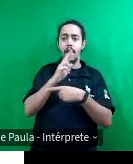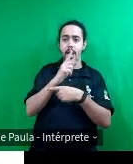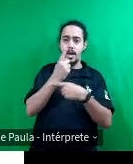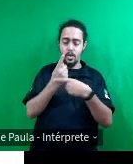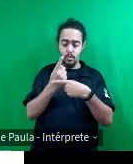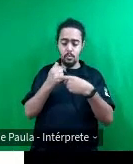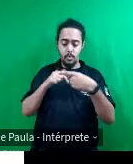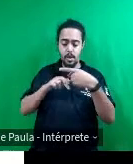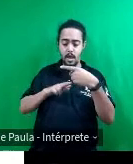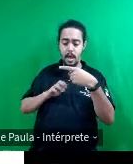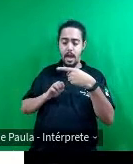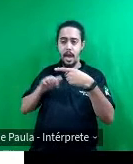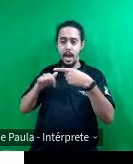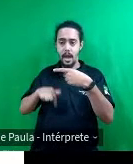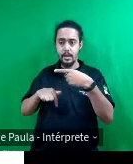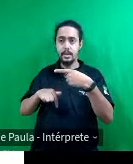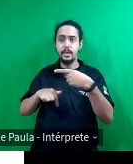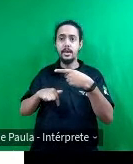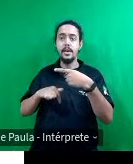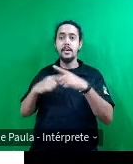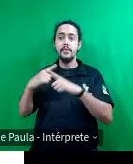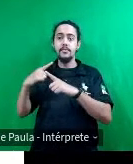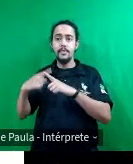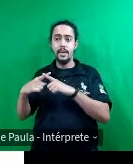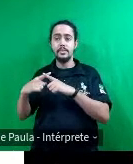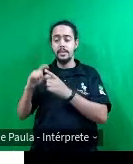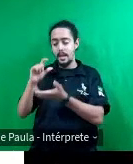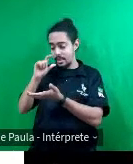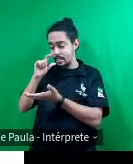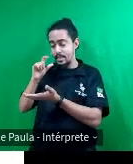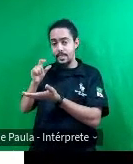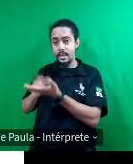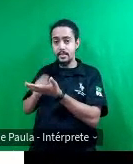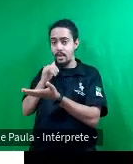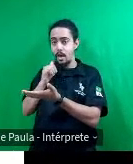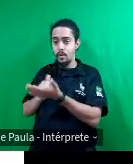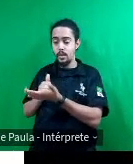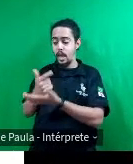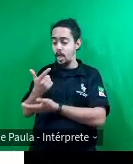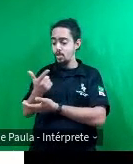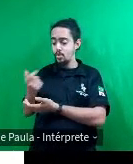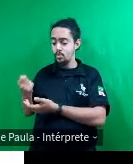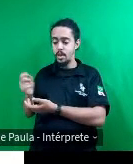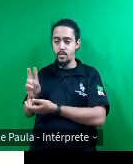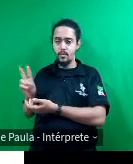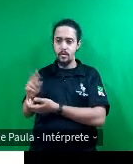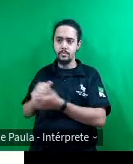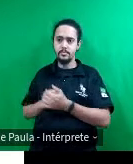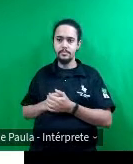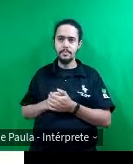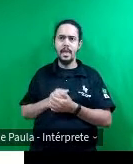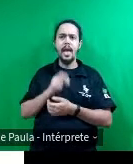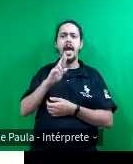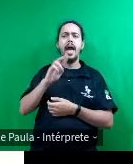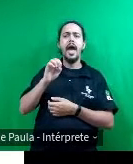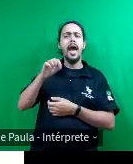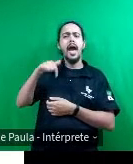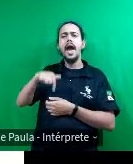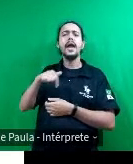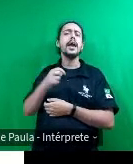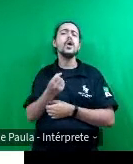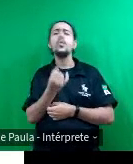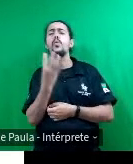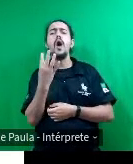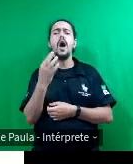equivalente, vezes a tensão da fonte. Vezes a tensão da fonte, que é 200 volts. Quanto que é o REC nesse caso, pessoal? Quanto que é a resistência equivalente